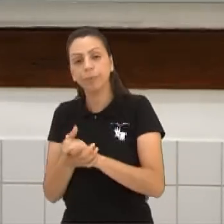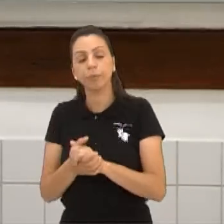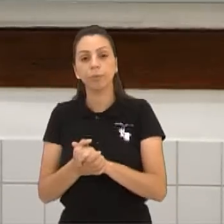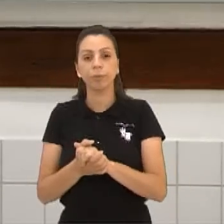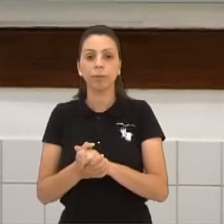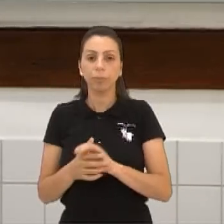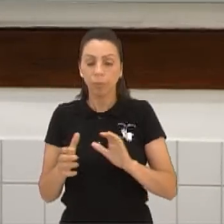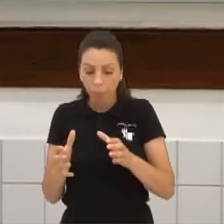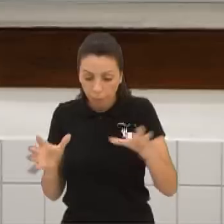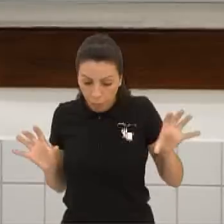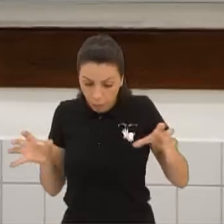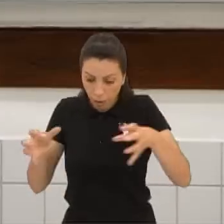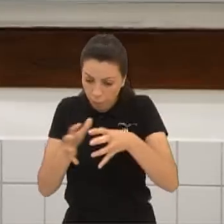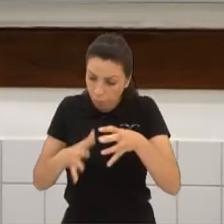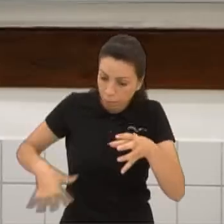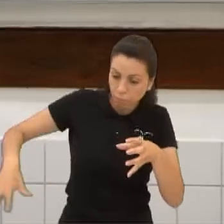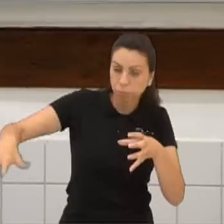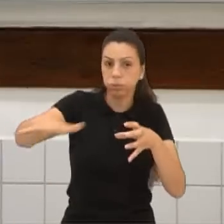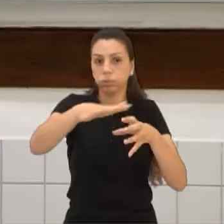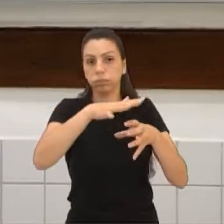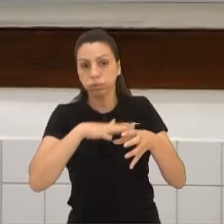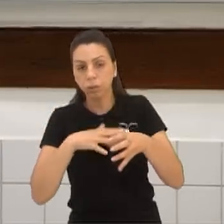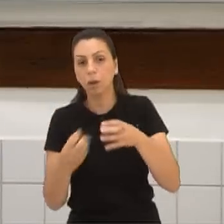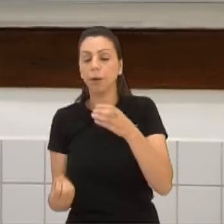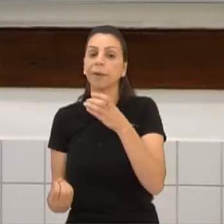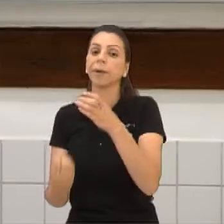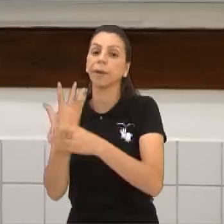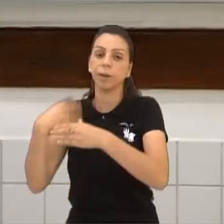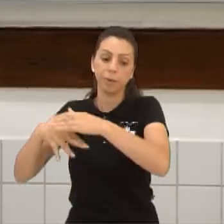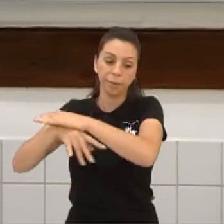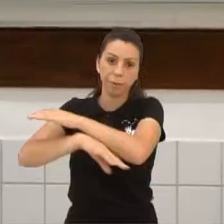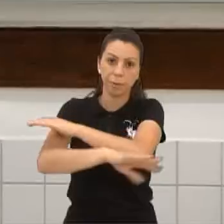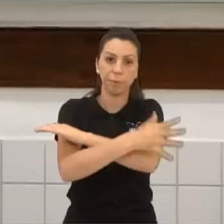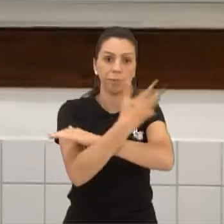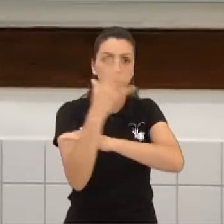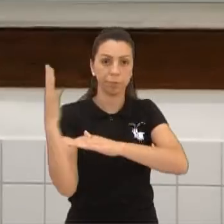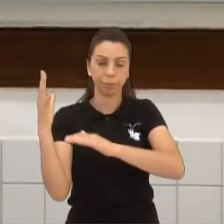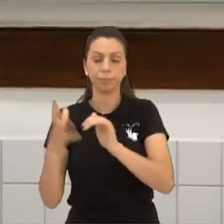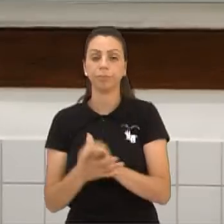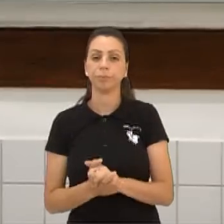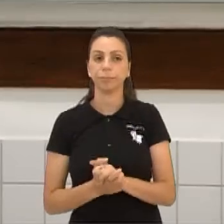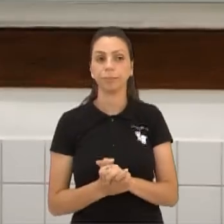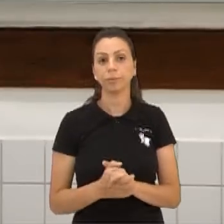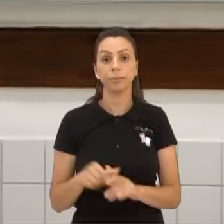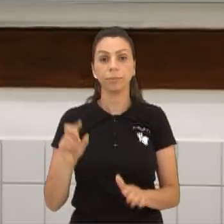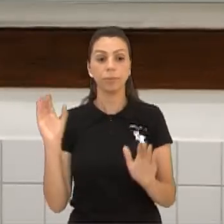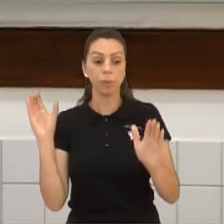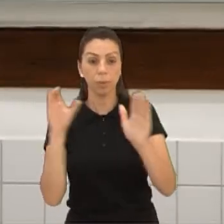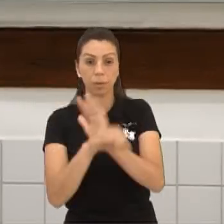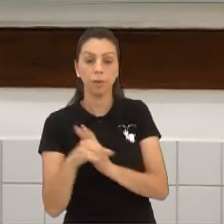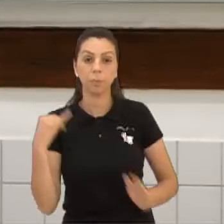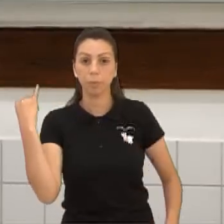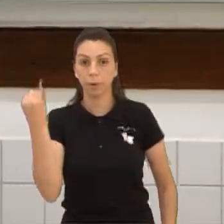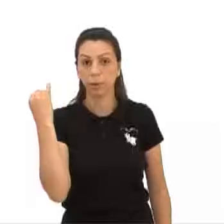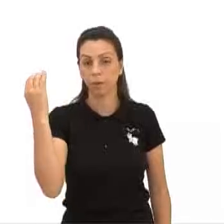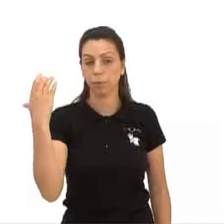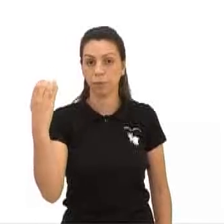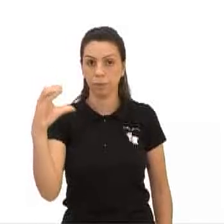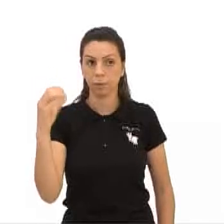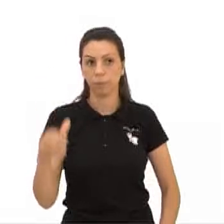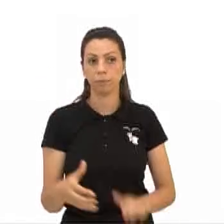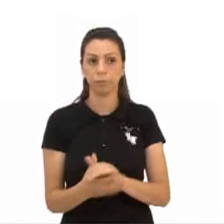junto ao meio abiótico e formam os ecossistemas. E agora eu tenho aqui um termo muito importante, é uma ciência,